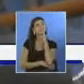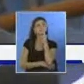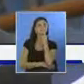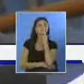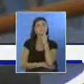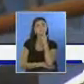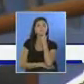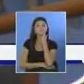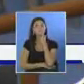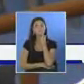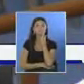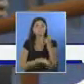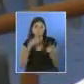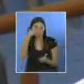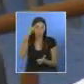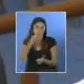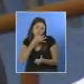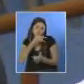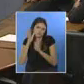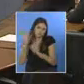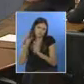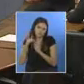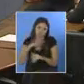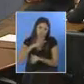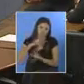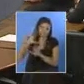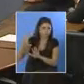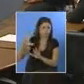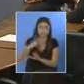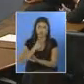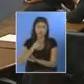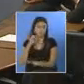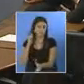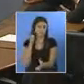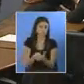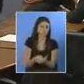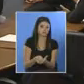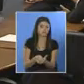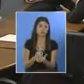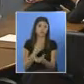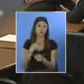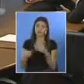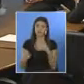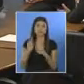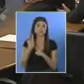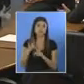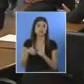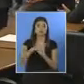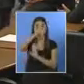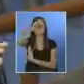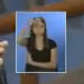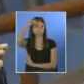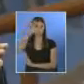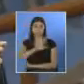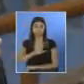morando na cidade de Campinas. É uma ideia, uma opinião dele. Ele não pode fazer isso, há vício de iniciativa. Isso aqui é função